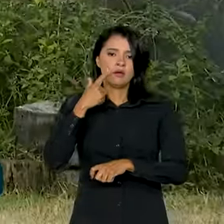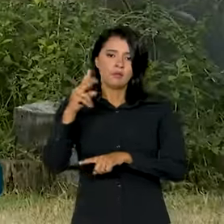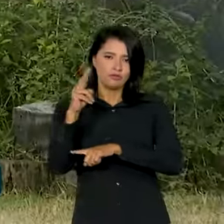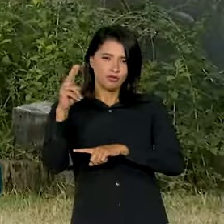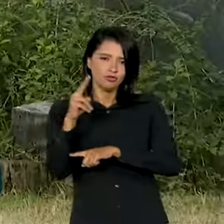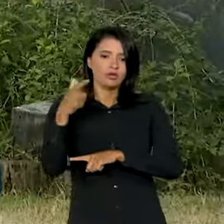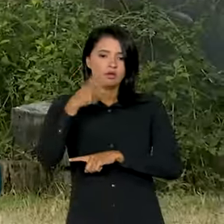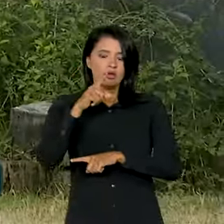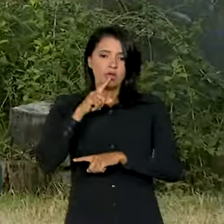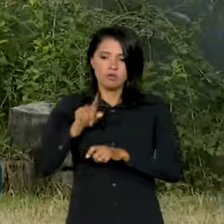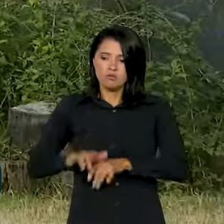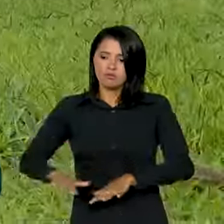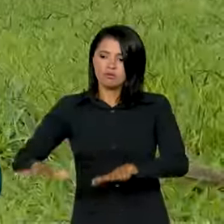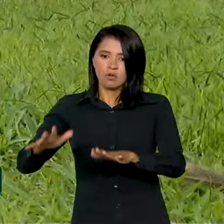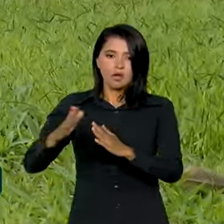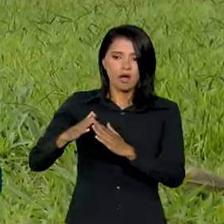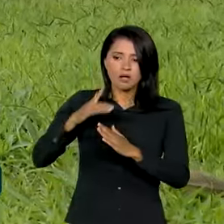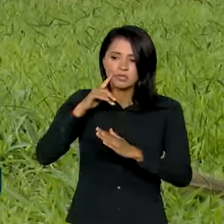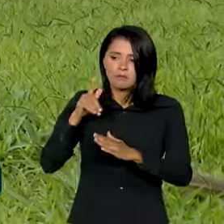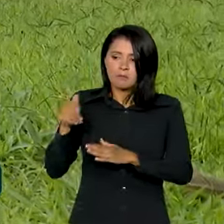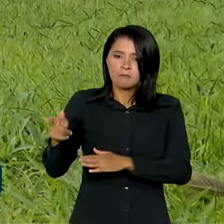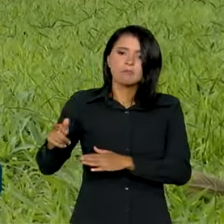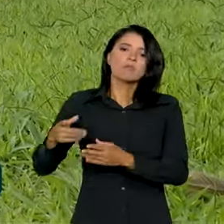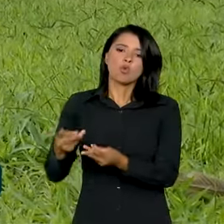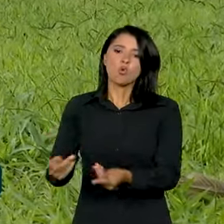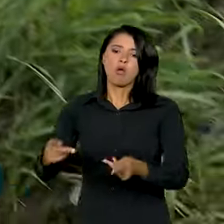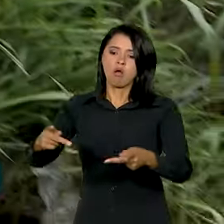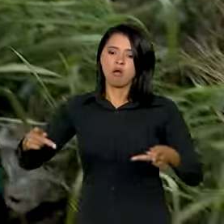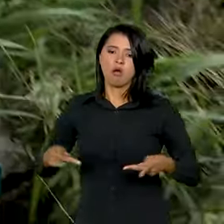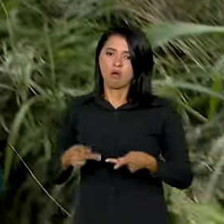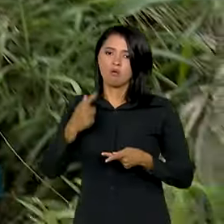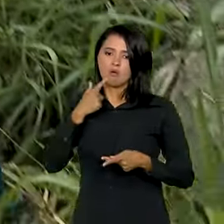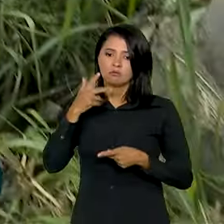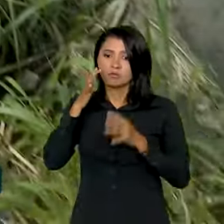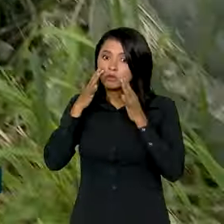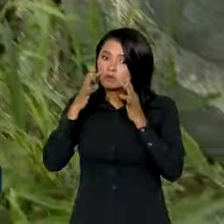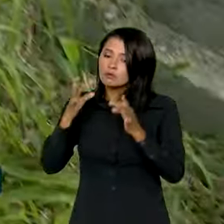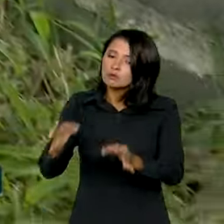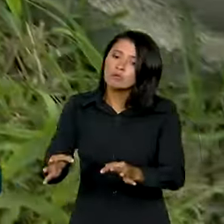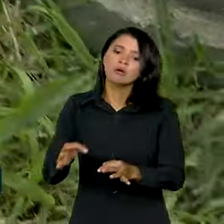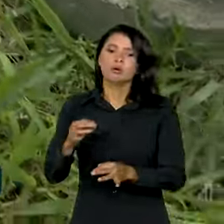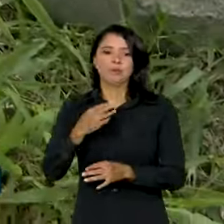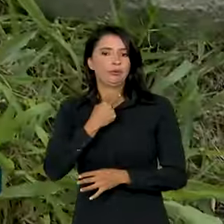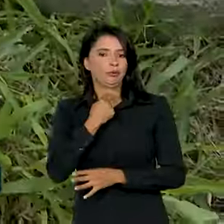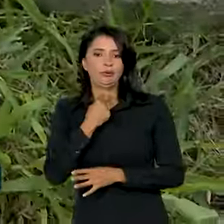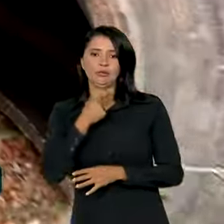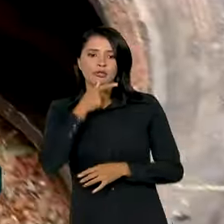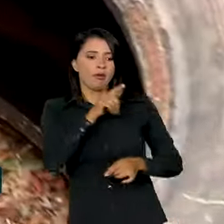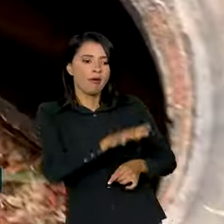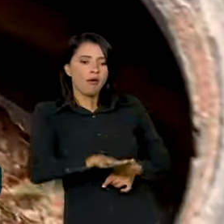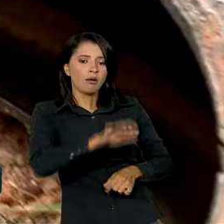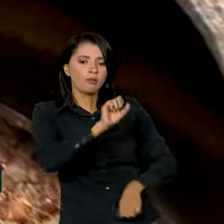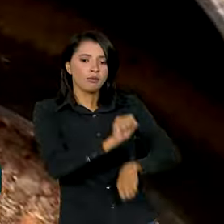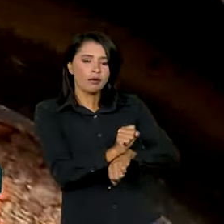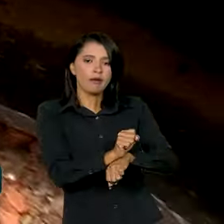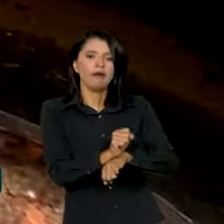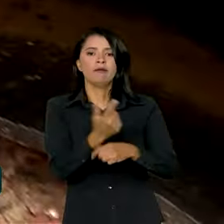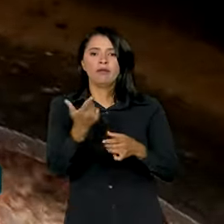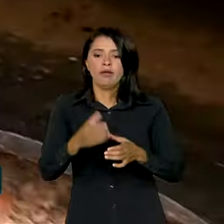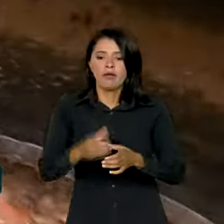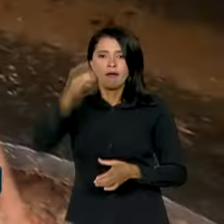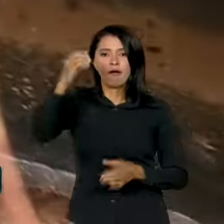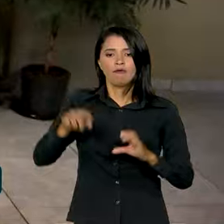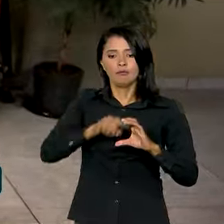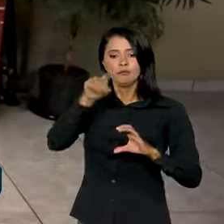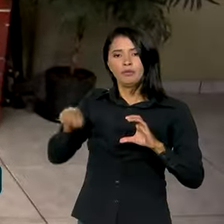ação de mosquitos em sua casa ou locais que frequenta por exemplo não deixa água parada esvazie garrafas e